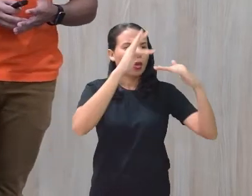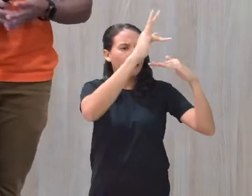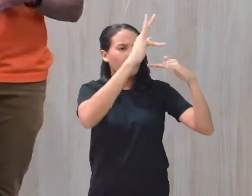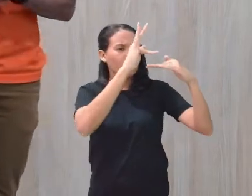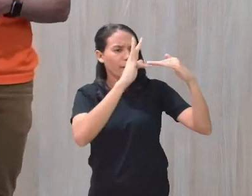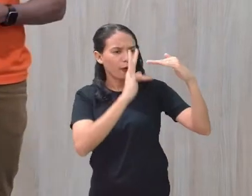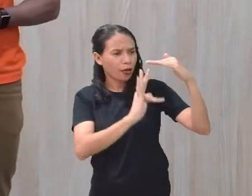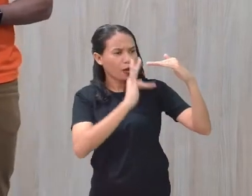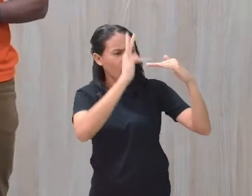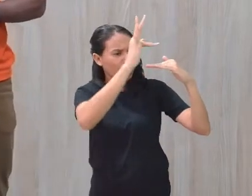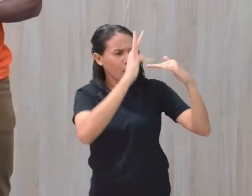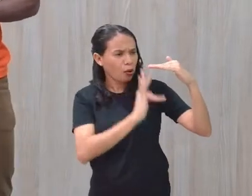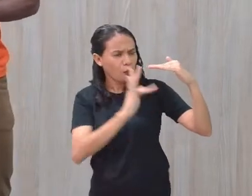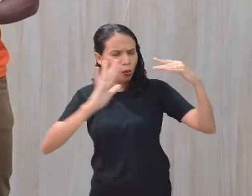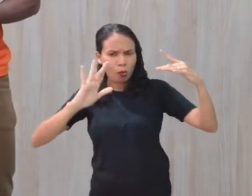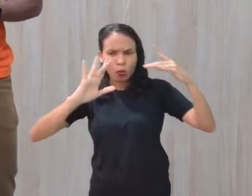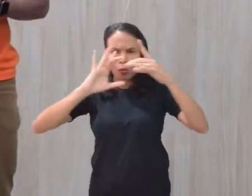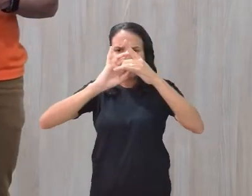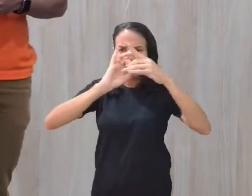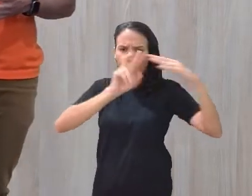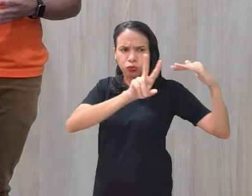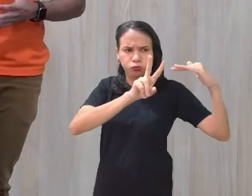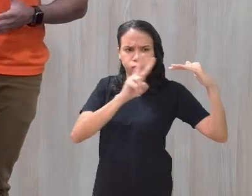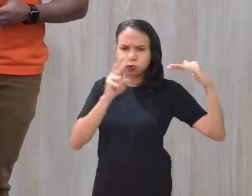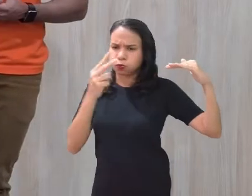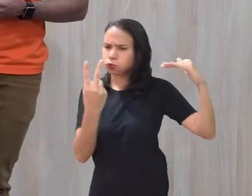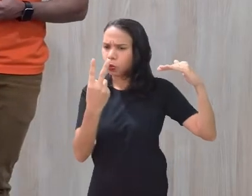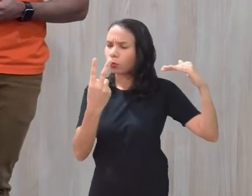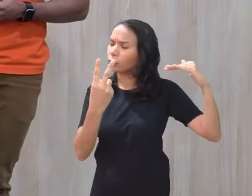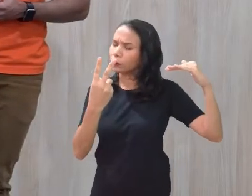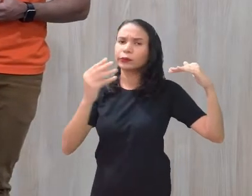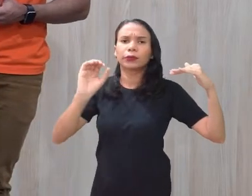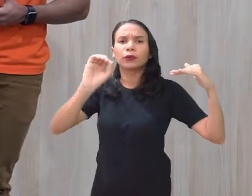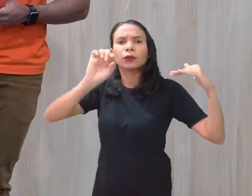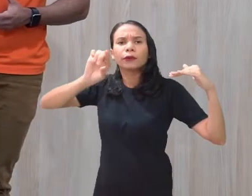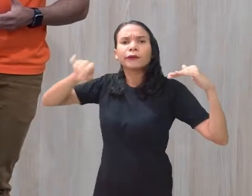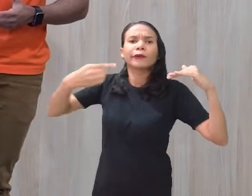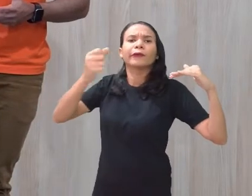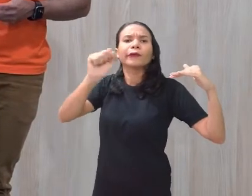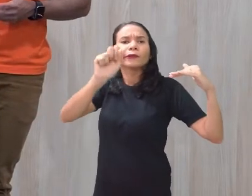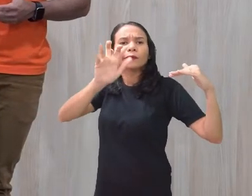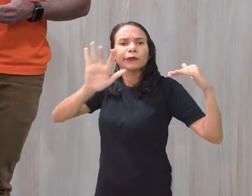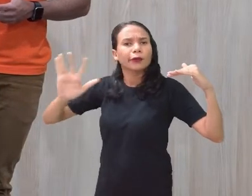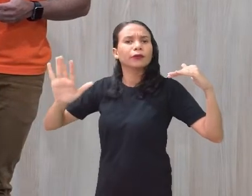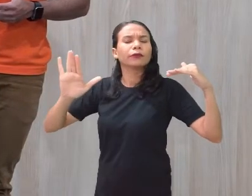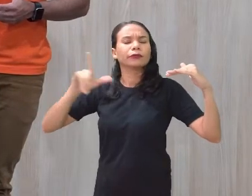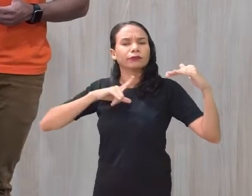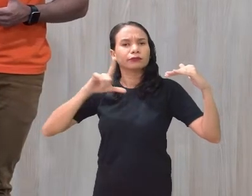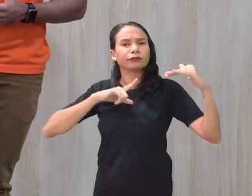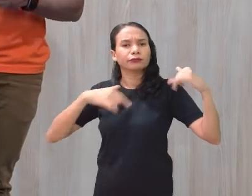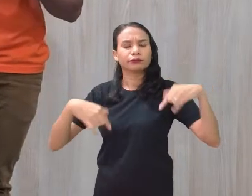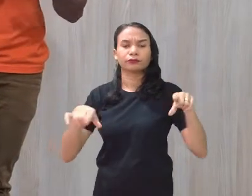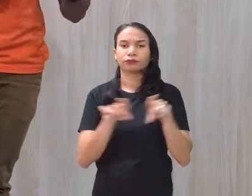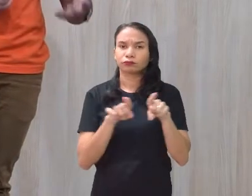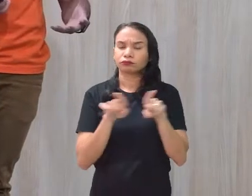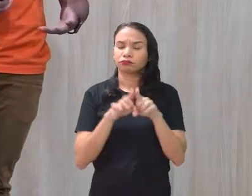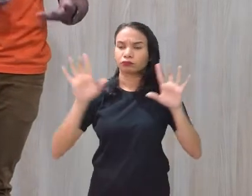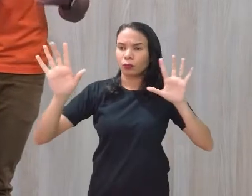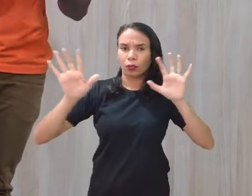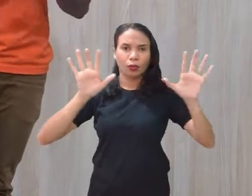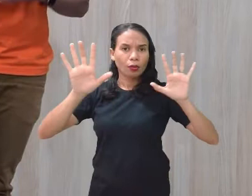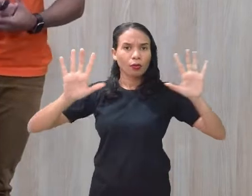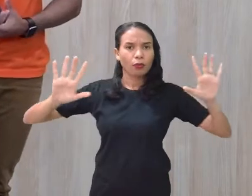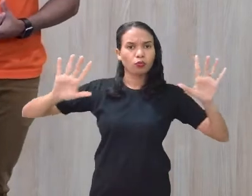números fracionários e também existe uma relação também, além dos números fracionários, com os